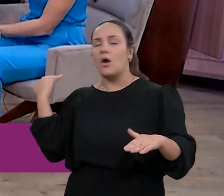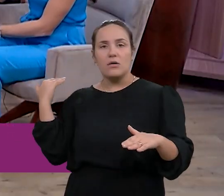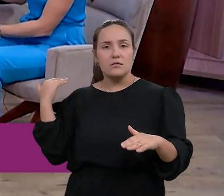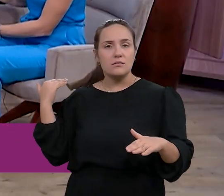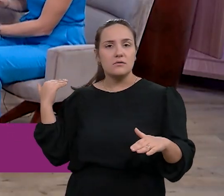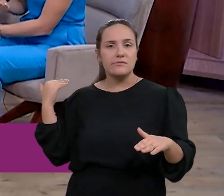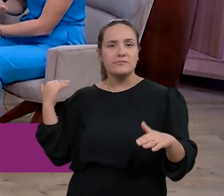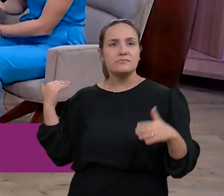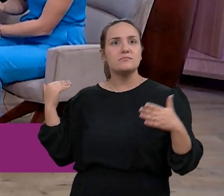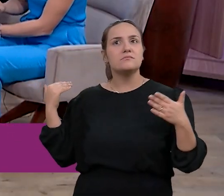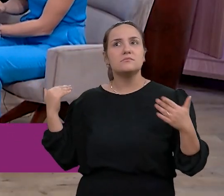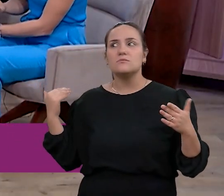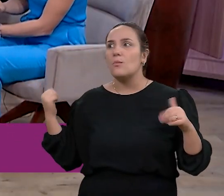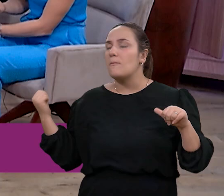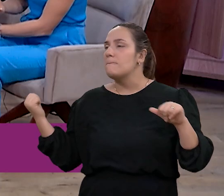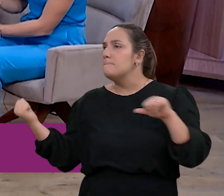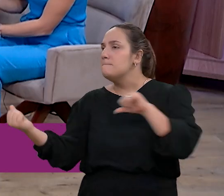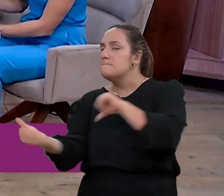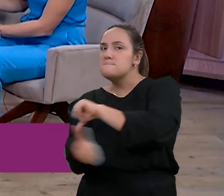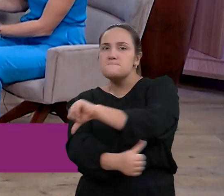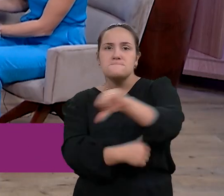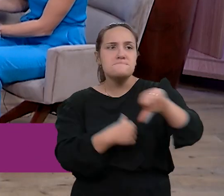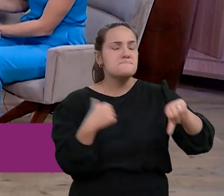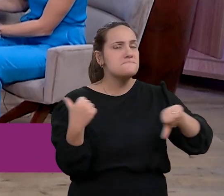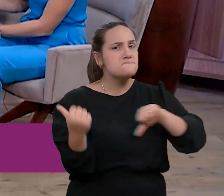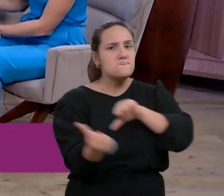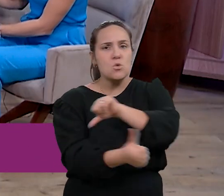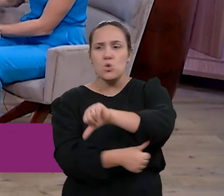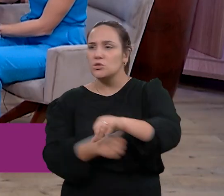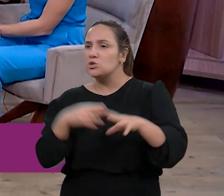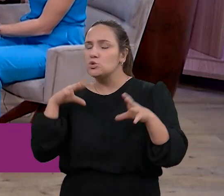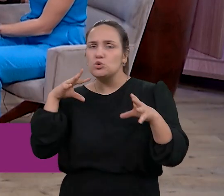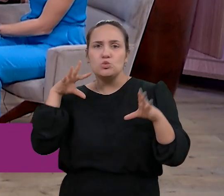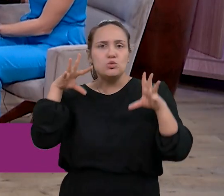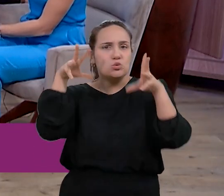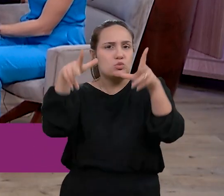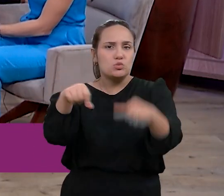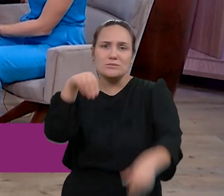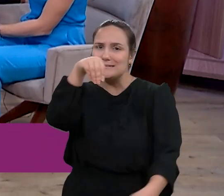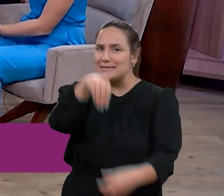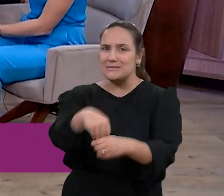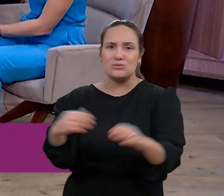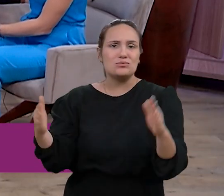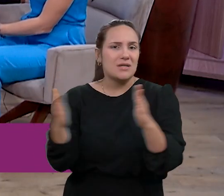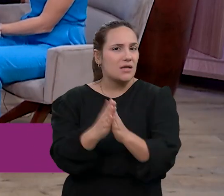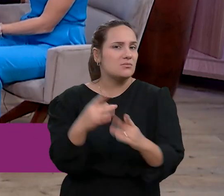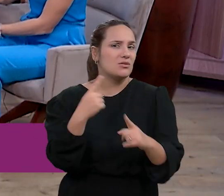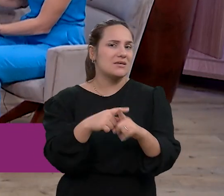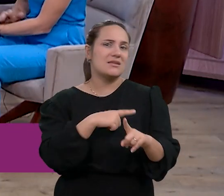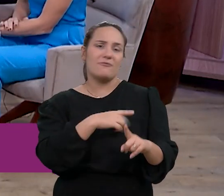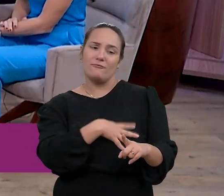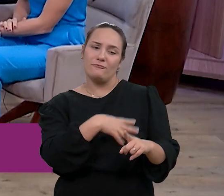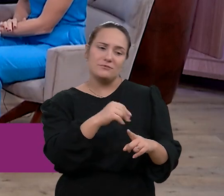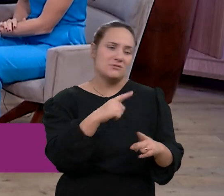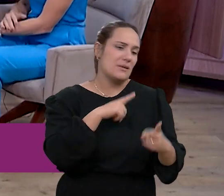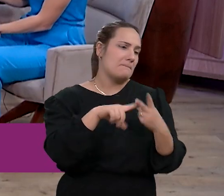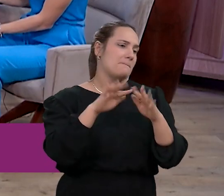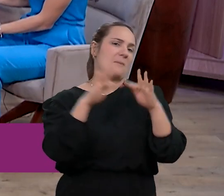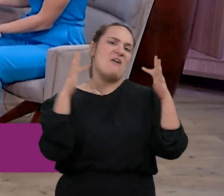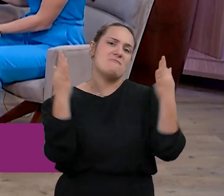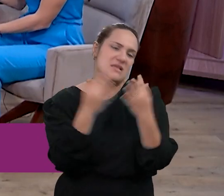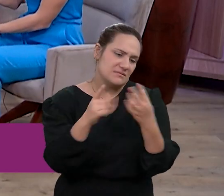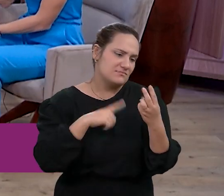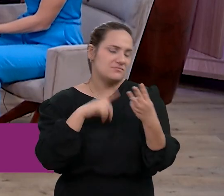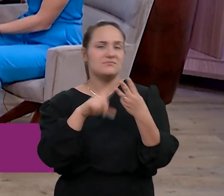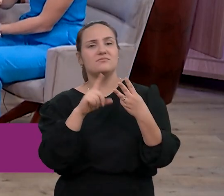transformando todo o ambiente doméstico ao qual elas estão inseridos e ali estão os filhos estão os parentes né pessoas ali que dependem